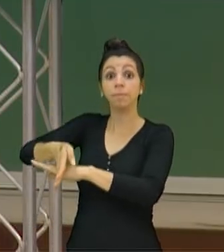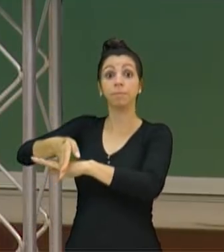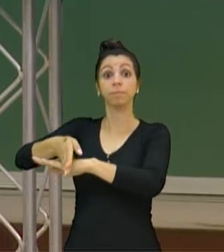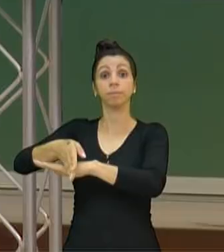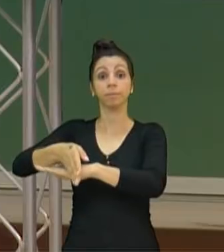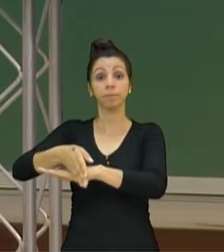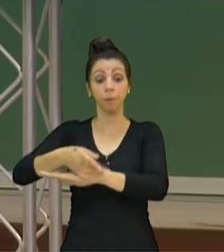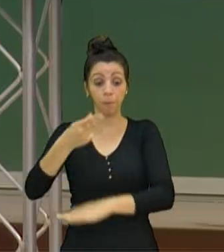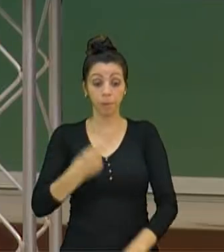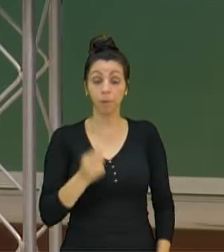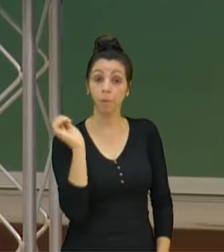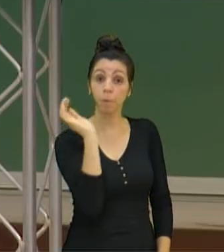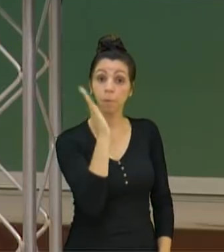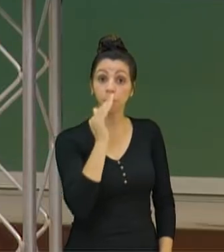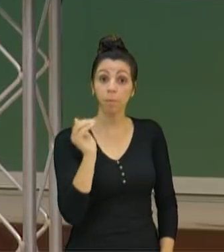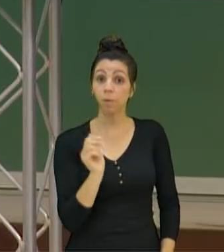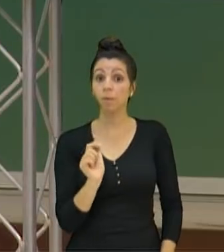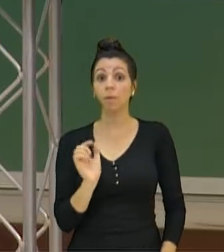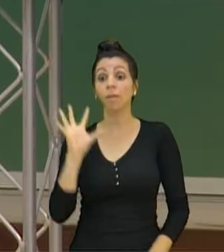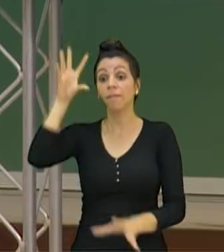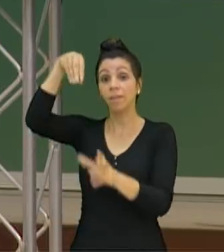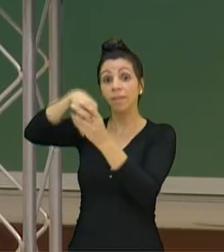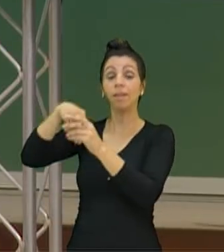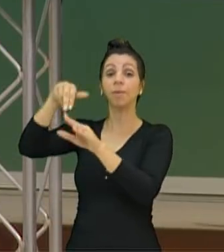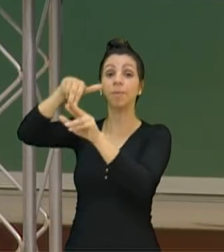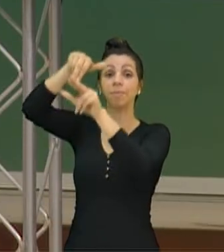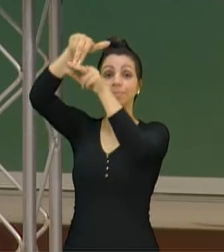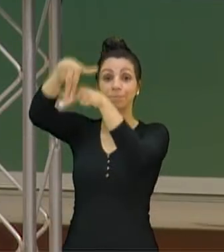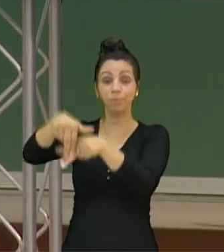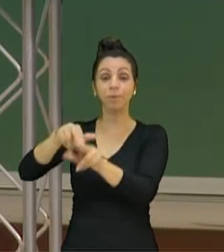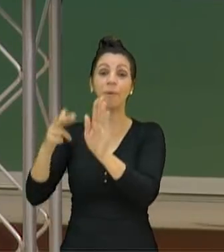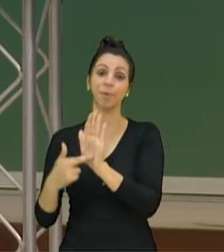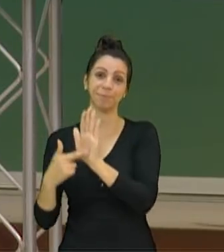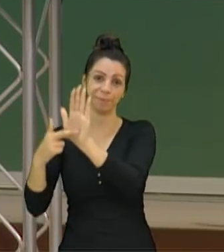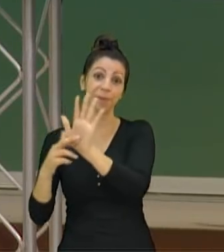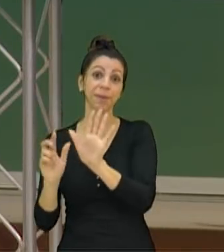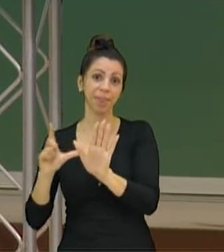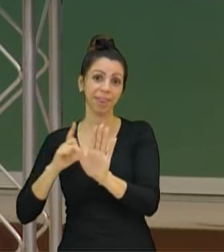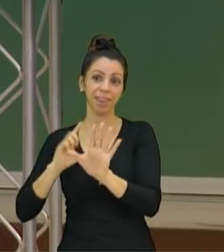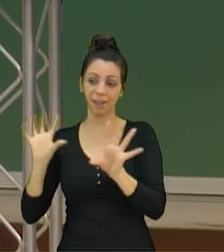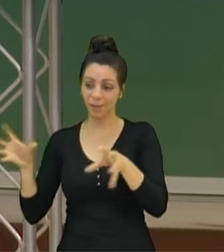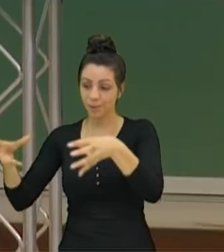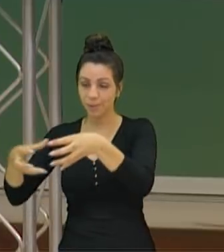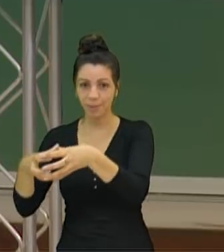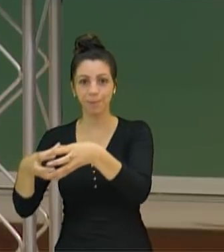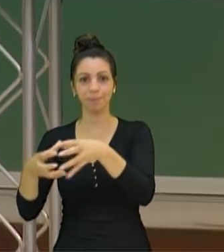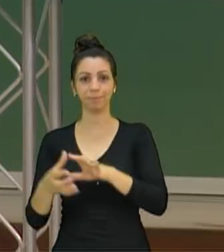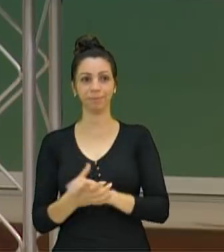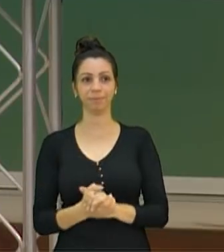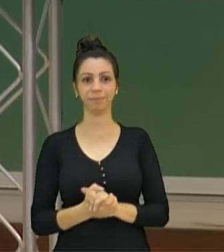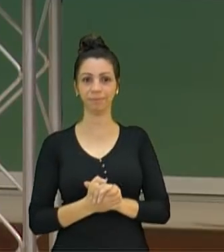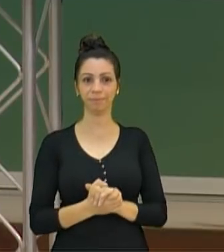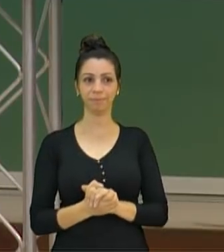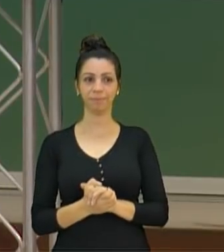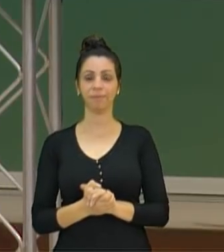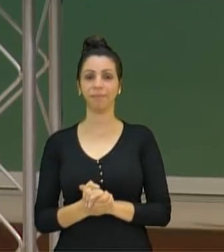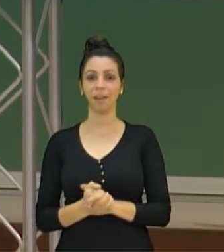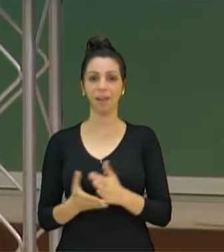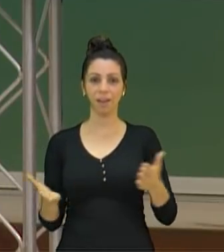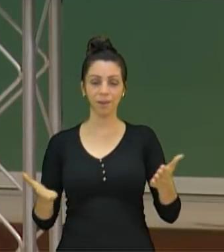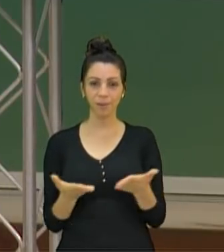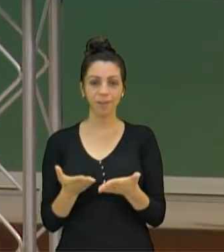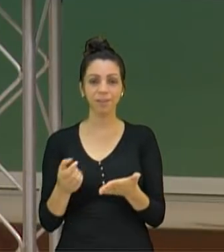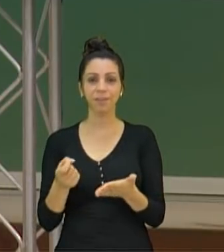os saltos ornamentais estavam lá representados, né? Havia uma equipe de saltos ornamentais. Então, vamos para a nossa